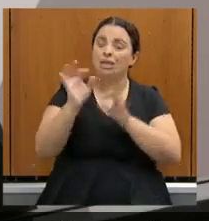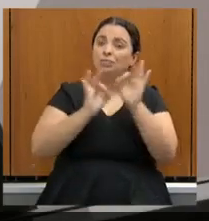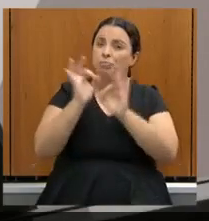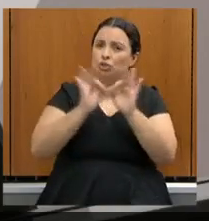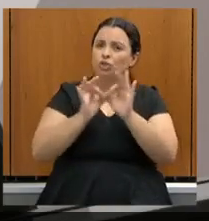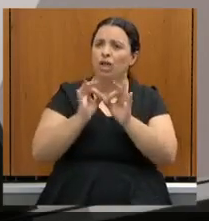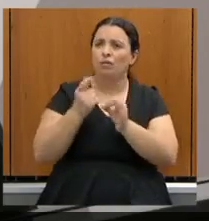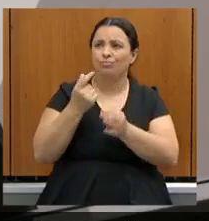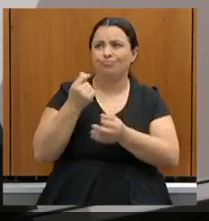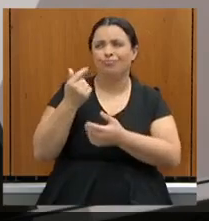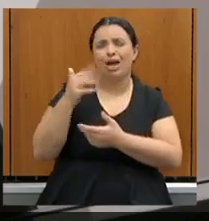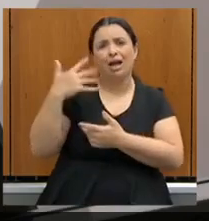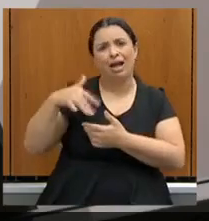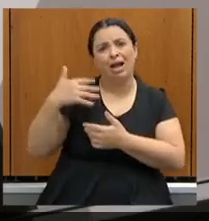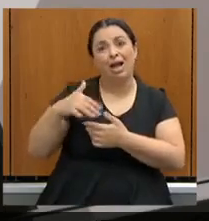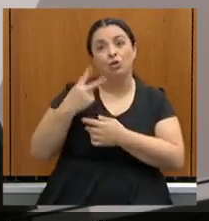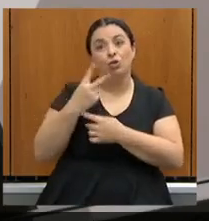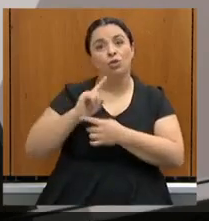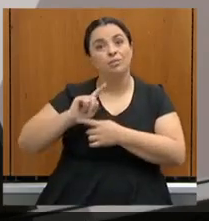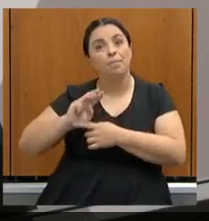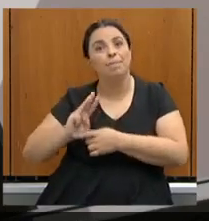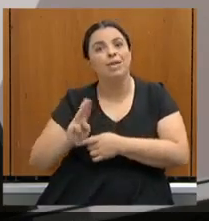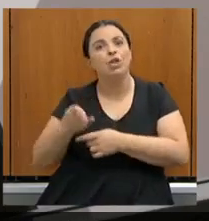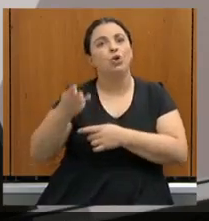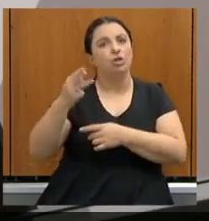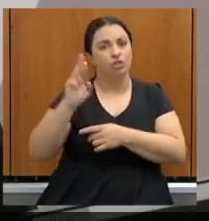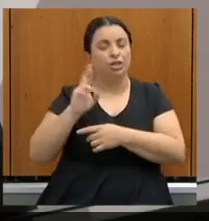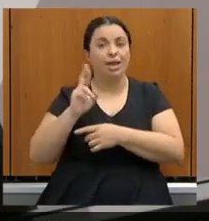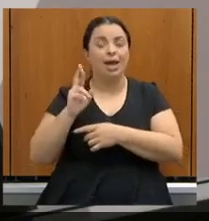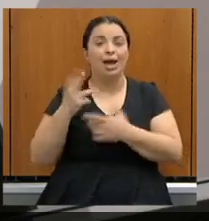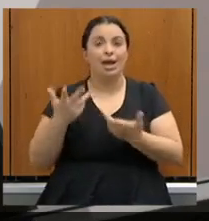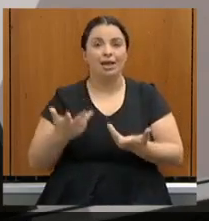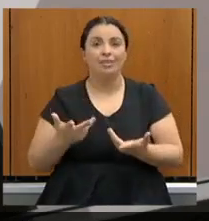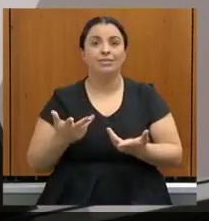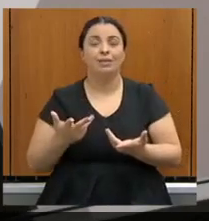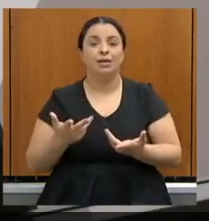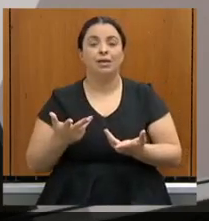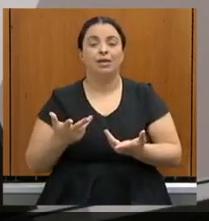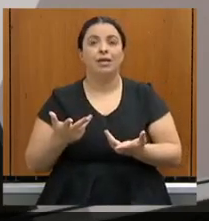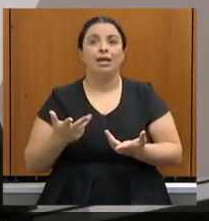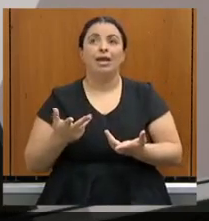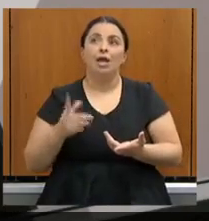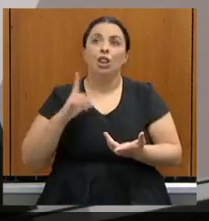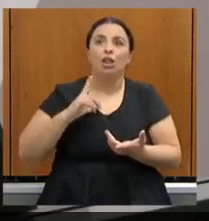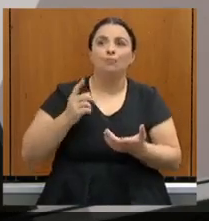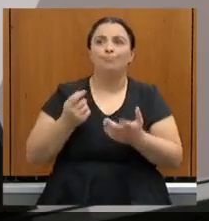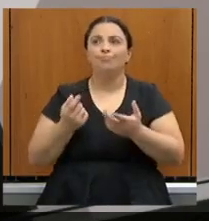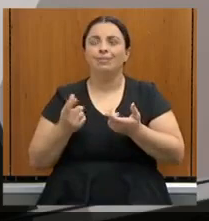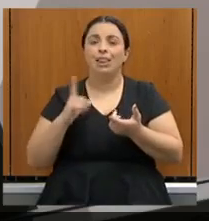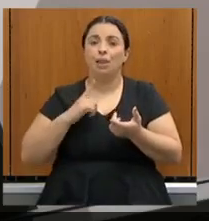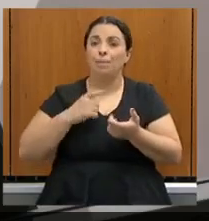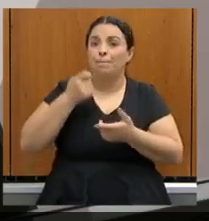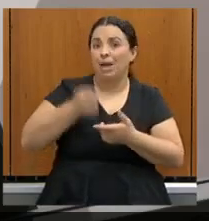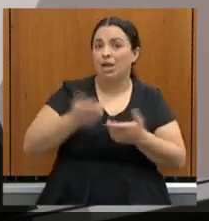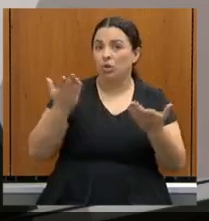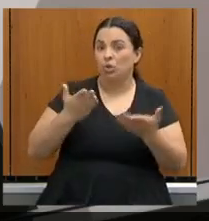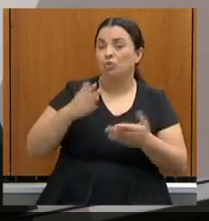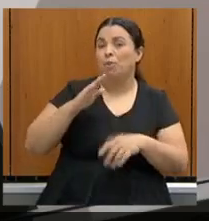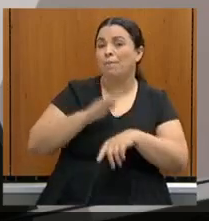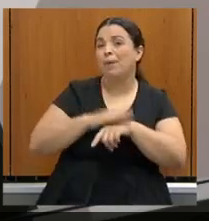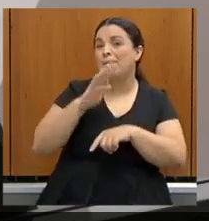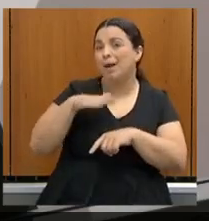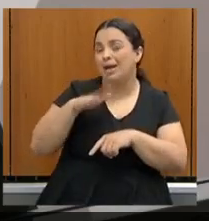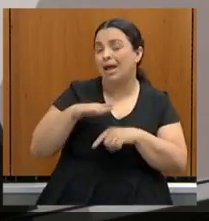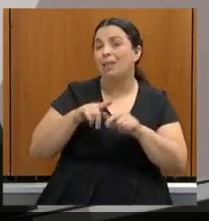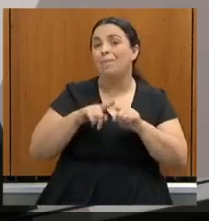de que nós estamos pagando um preço mais baixo, porque nós estamos em pandemia, e que nós vamos usar